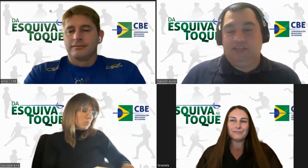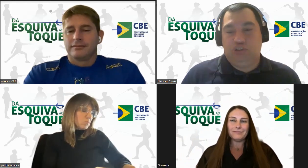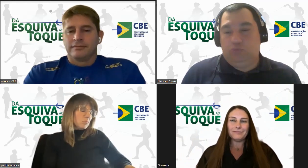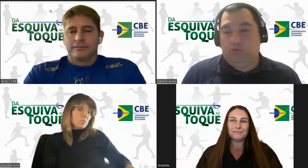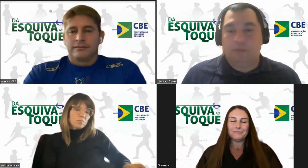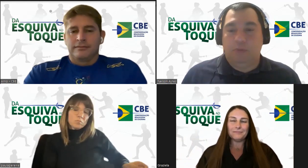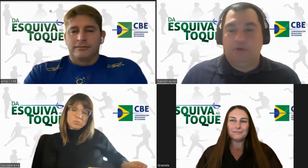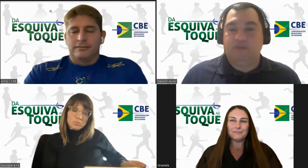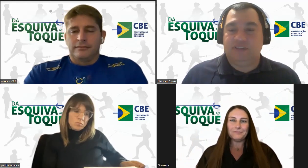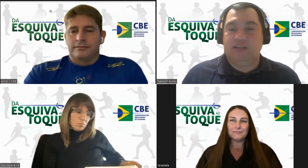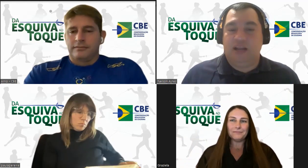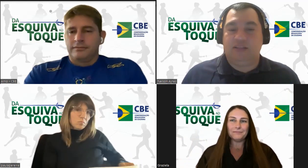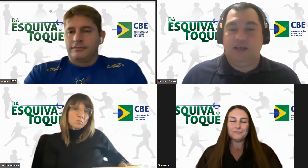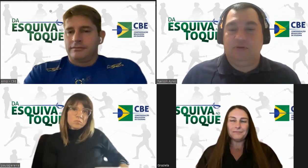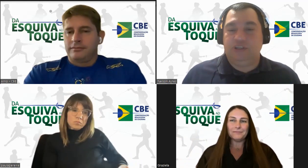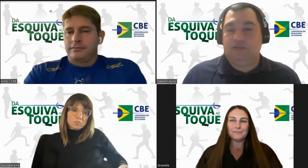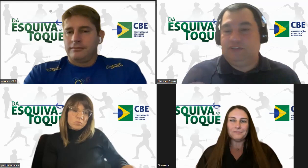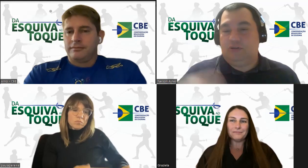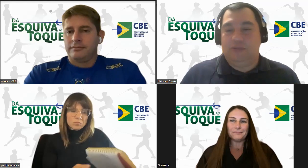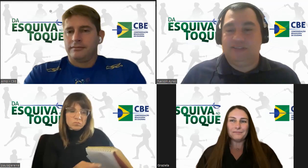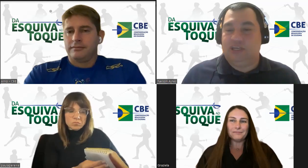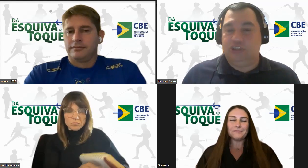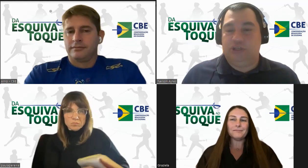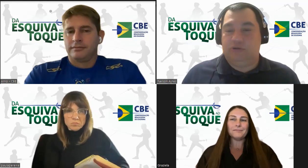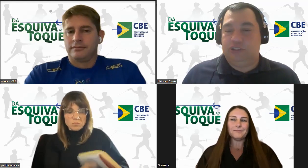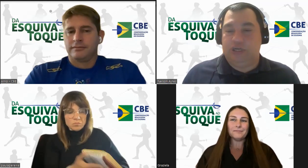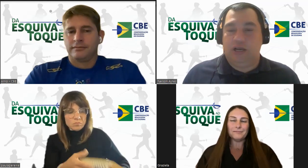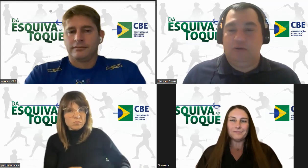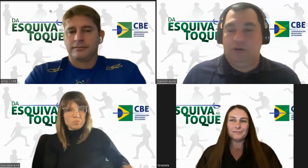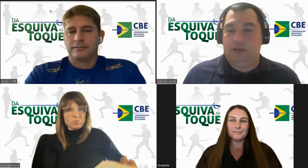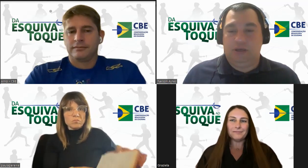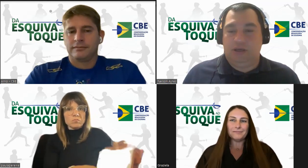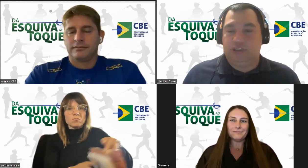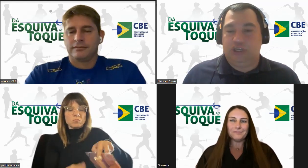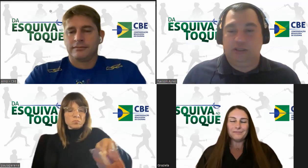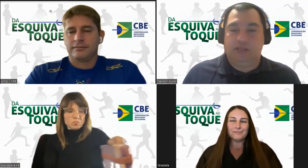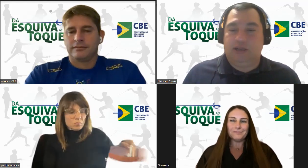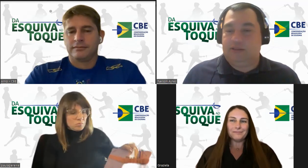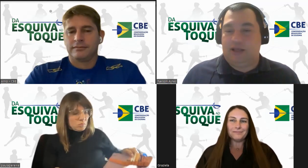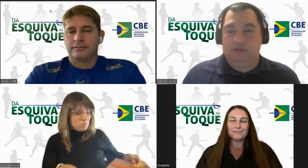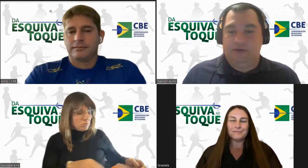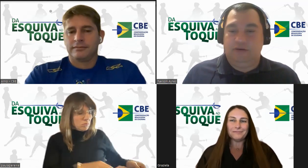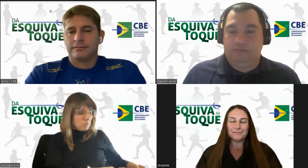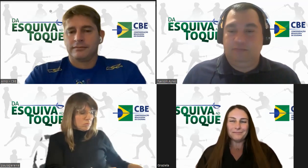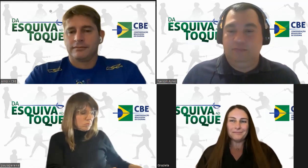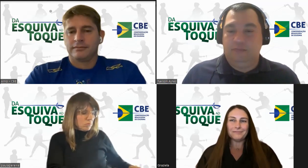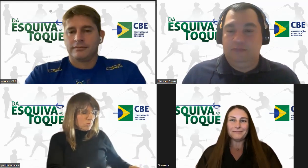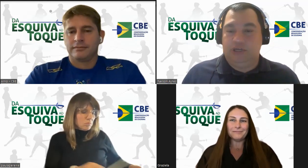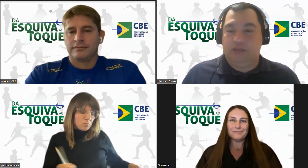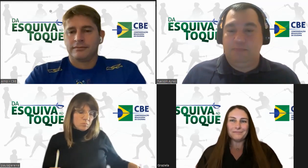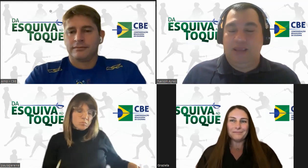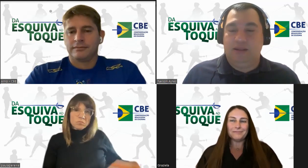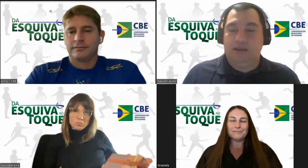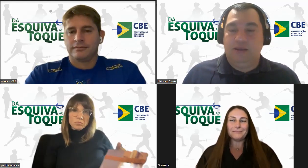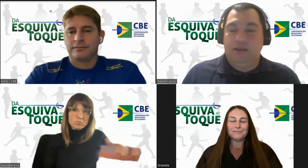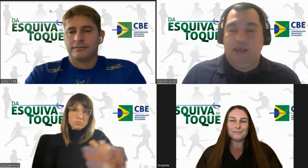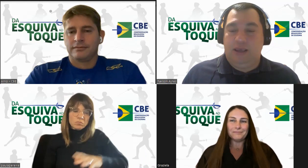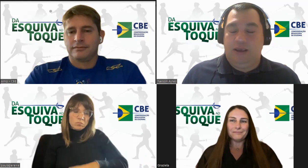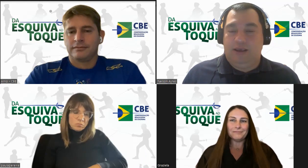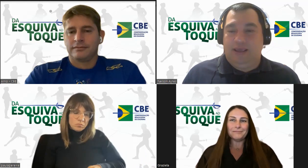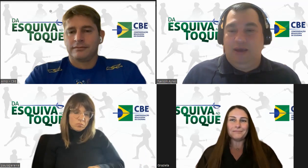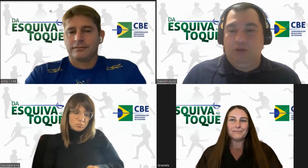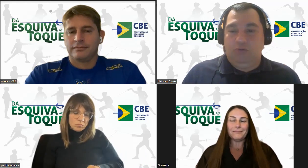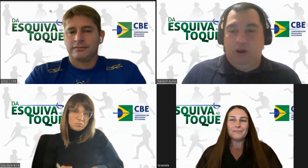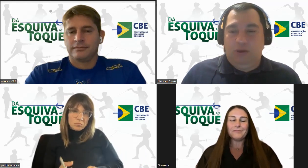existe um tempo para você hidratar não adianta você tomar 6 litros de água e achar que tá hidratado vai já tá bem né